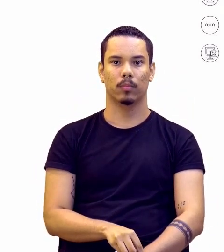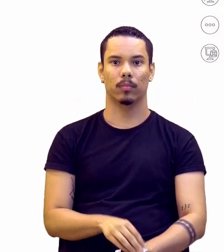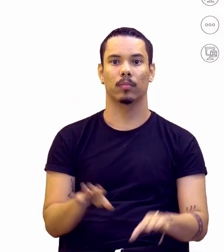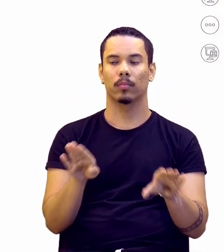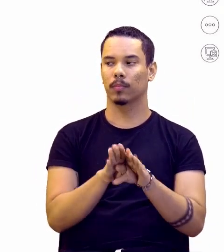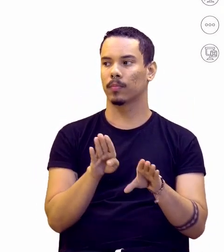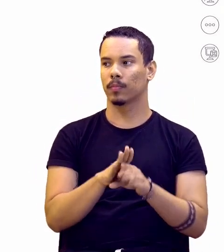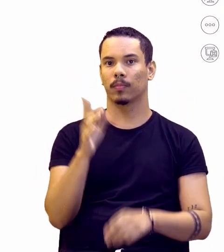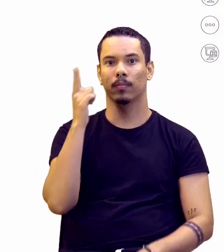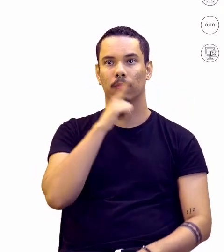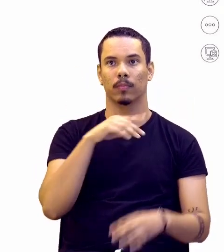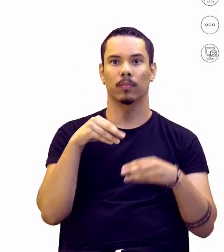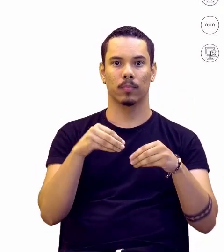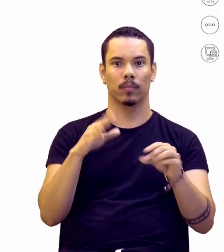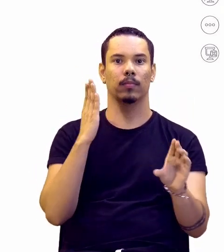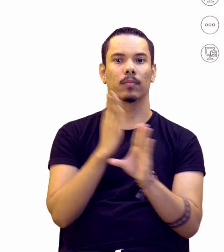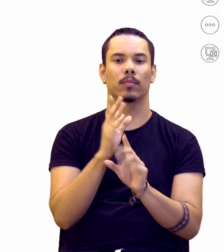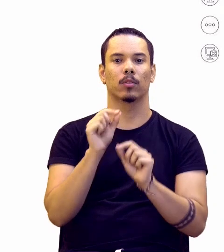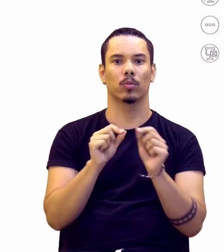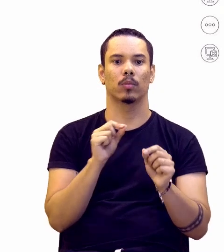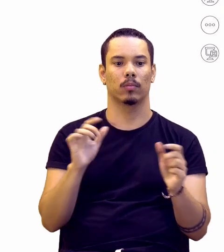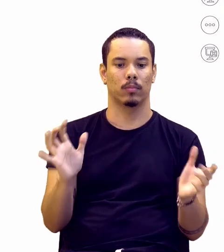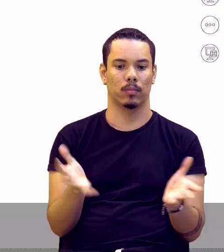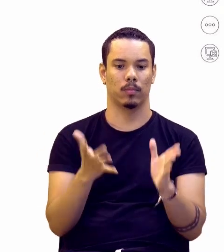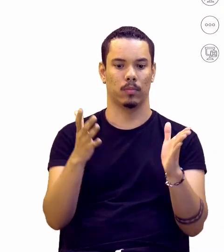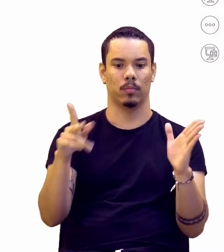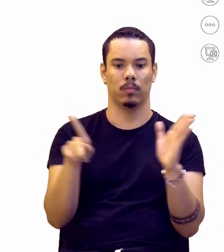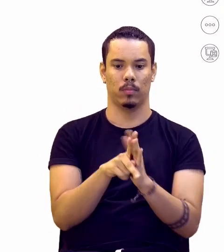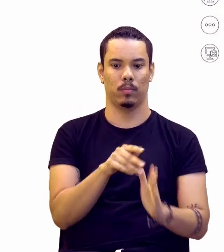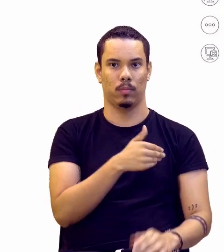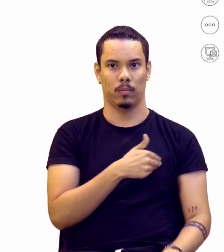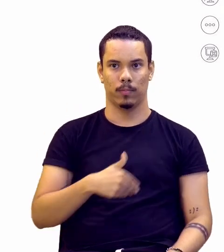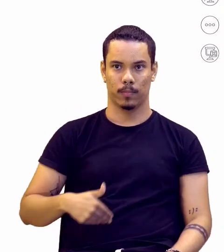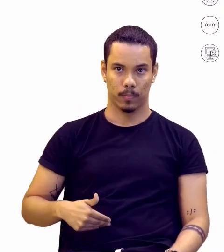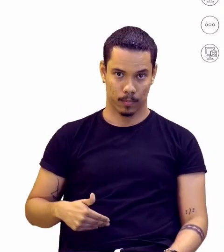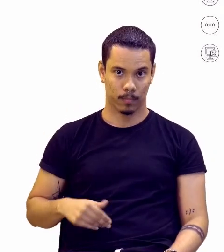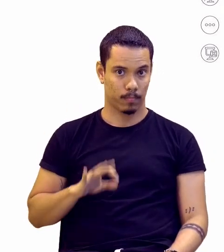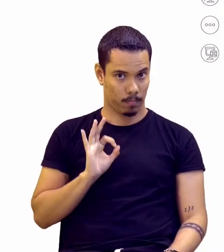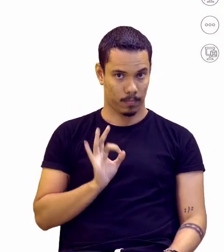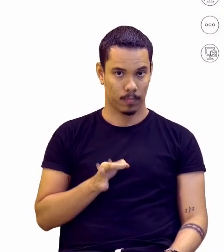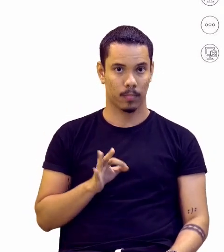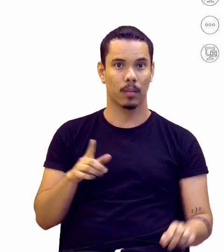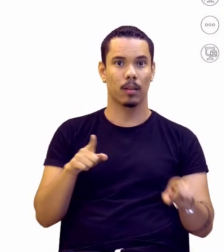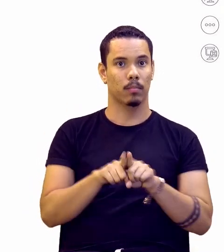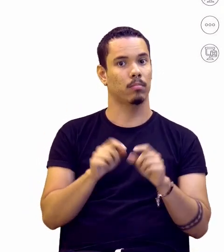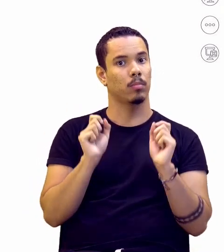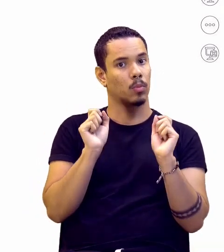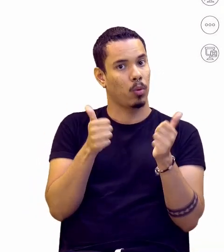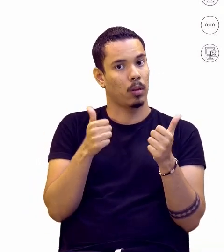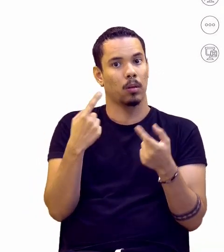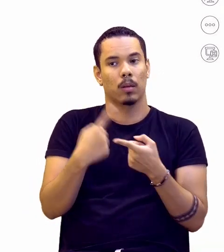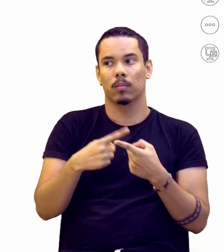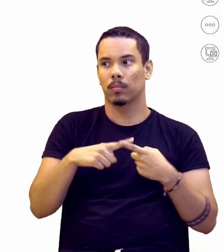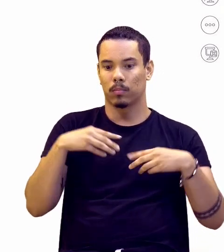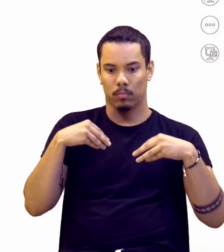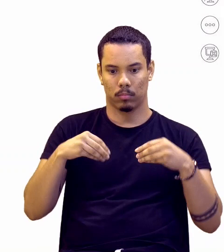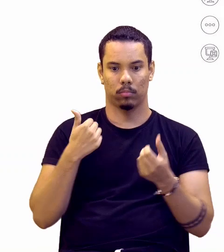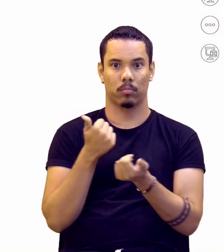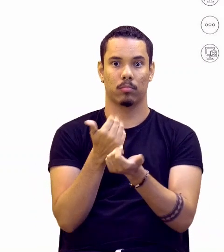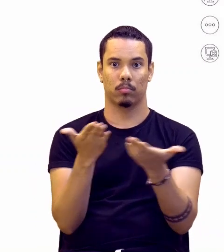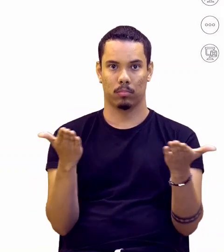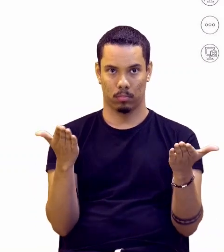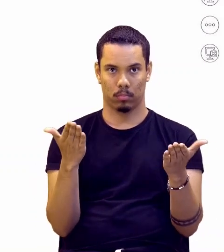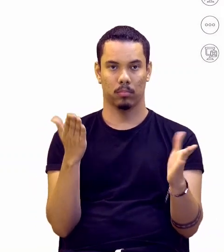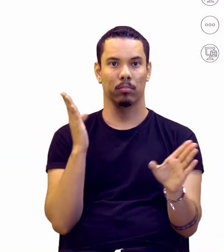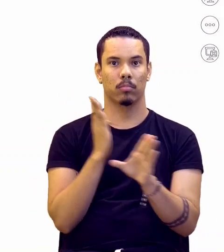de terras a partir dos incentivos governamentais. Beleza, as terras foram realmente entregues a partir